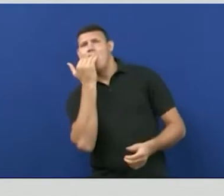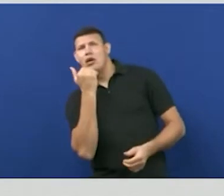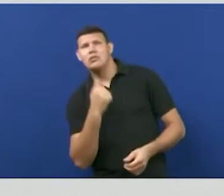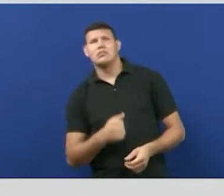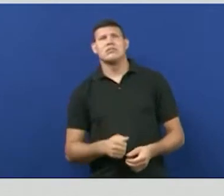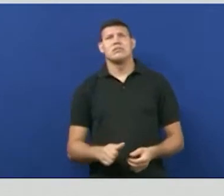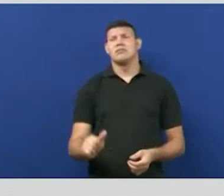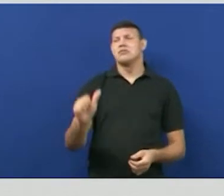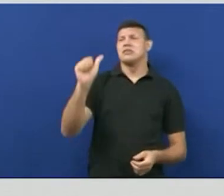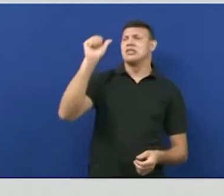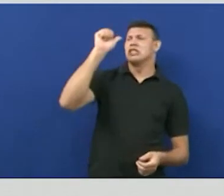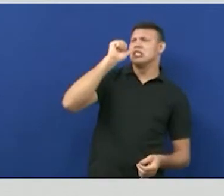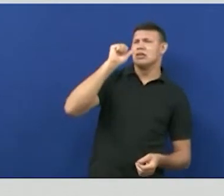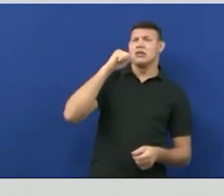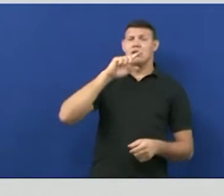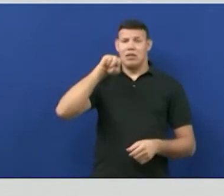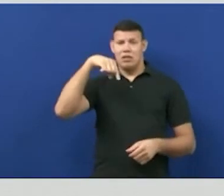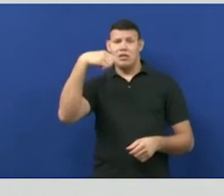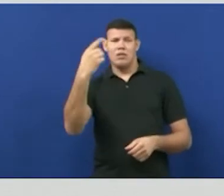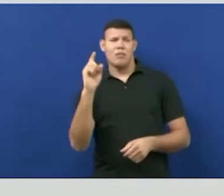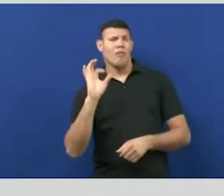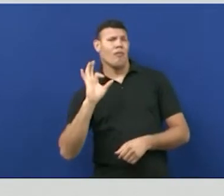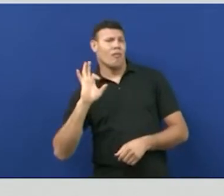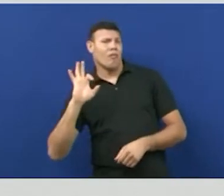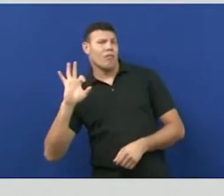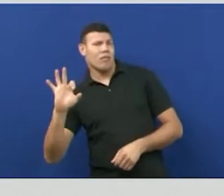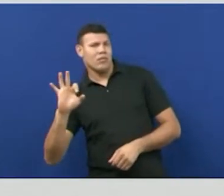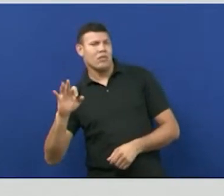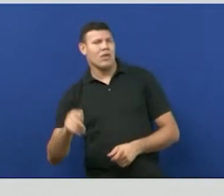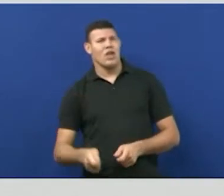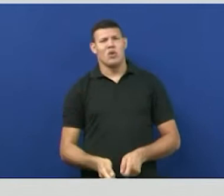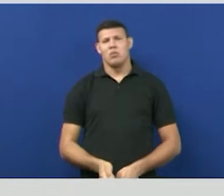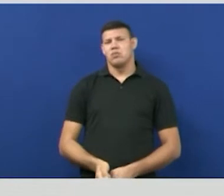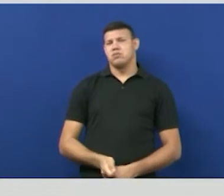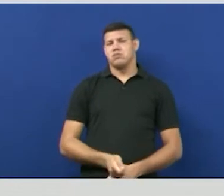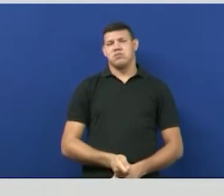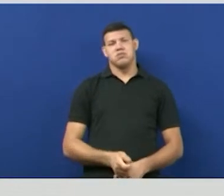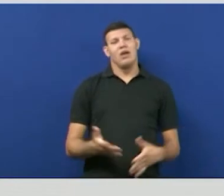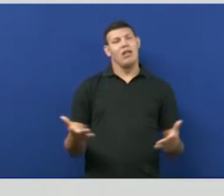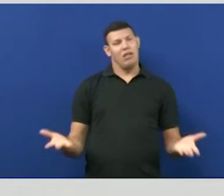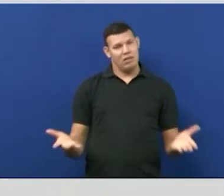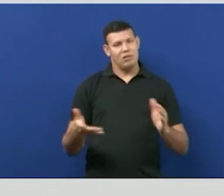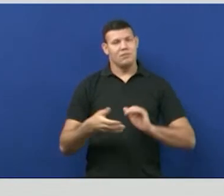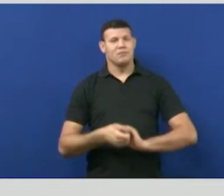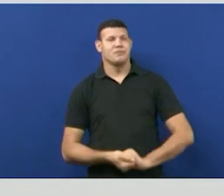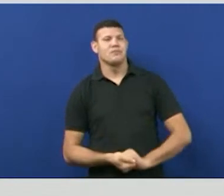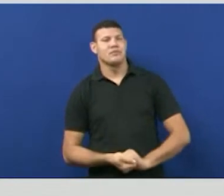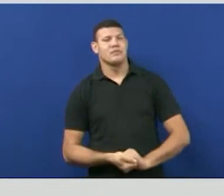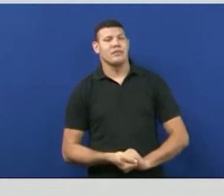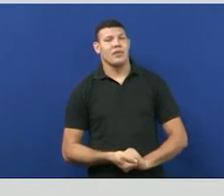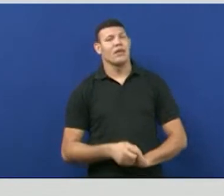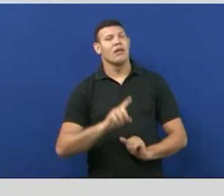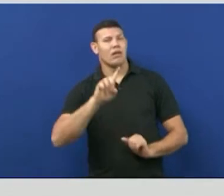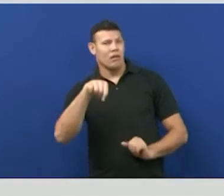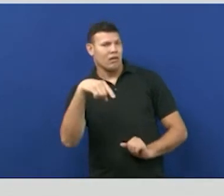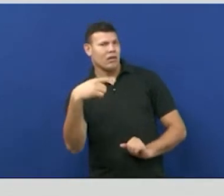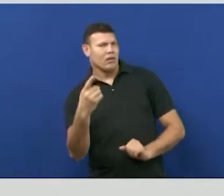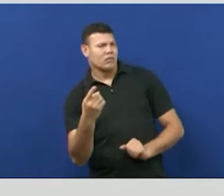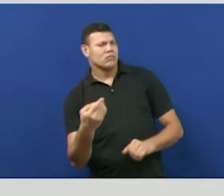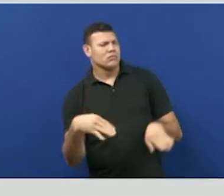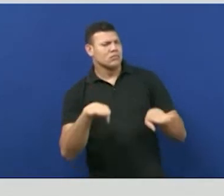pela urina que sai. Além disso, ela é responsável por filtrar a água que nós